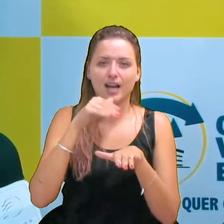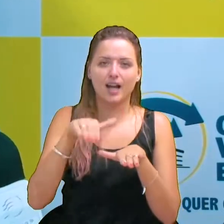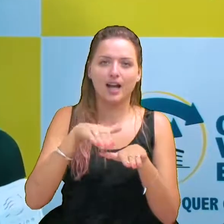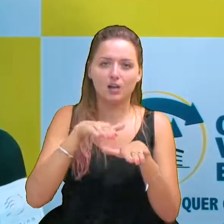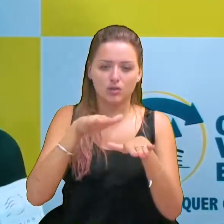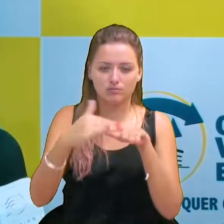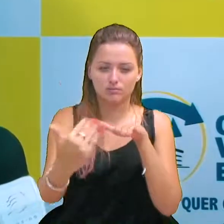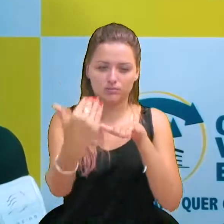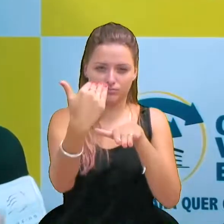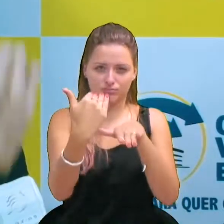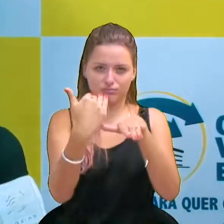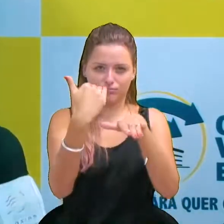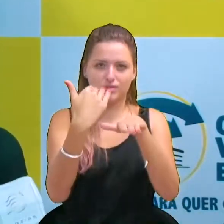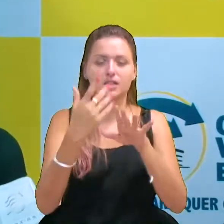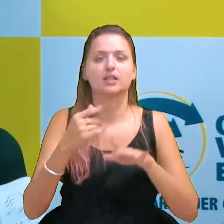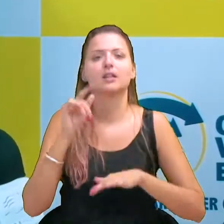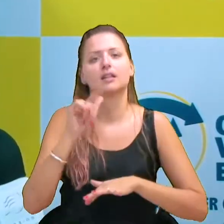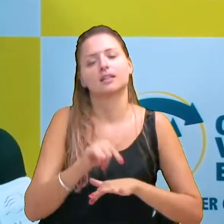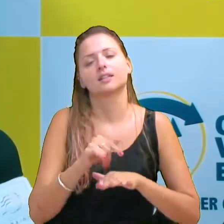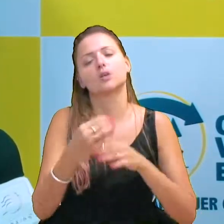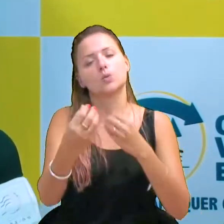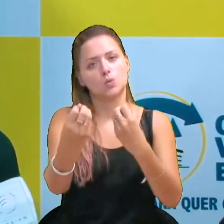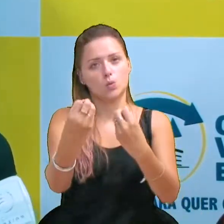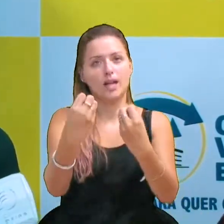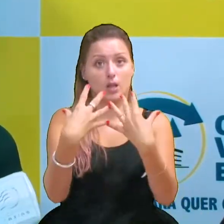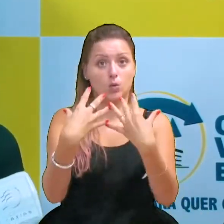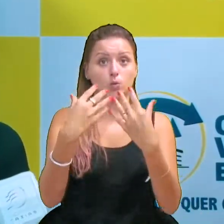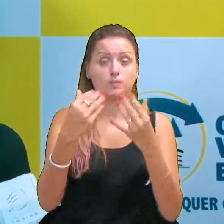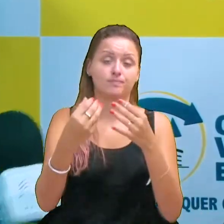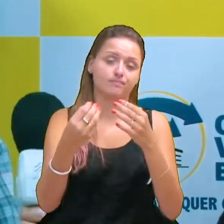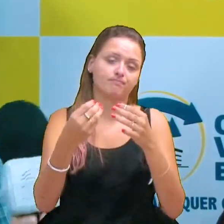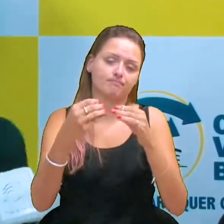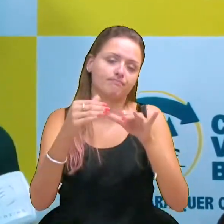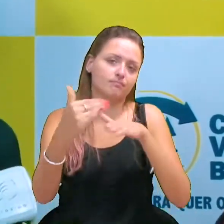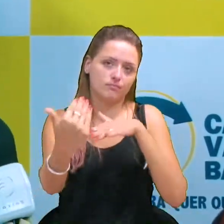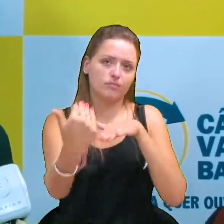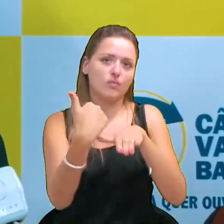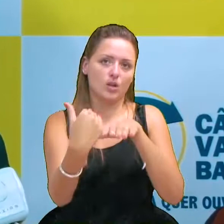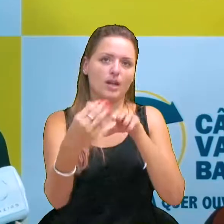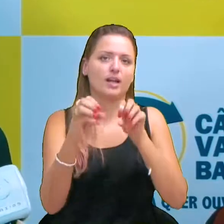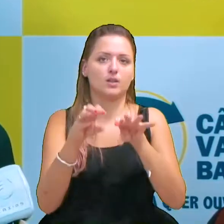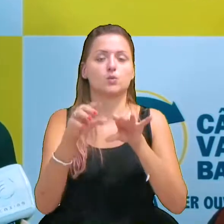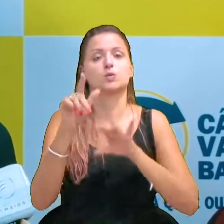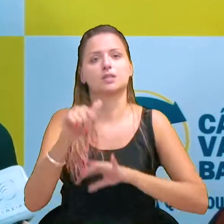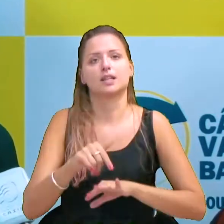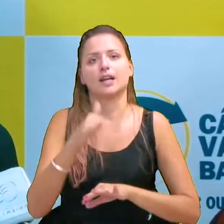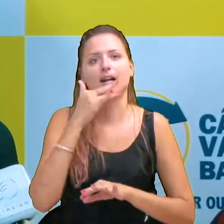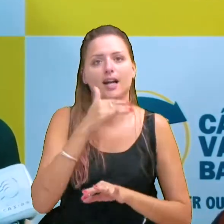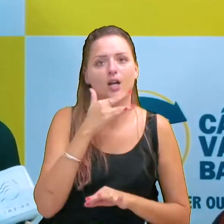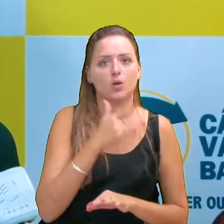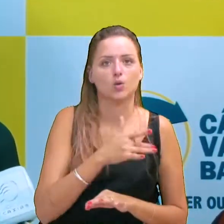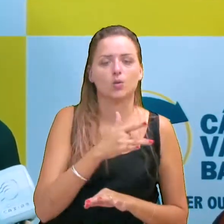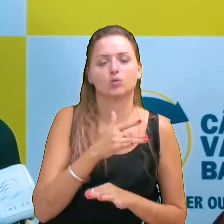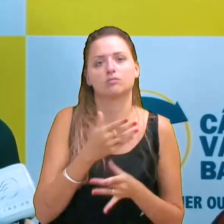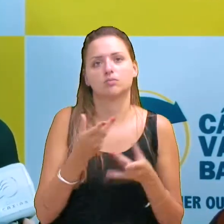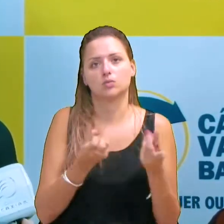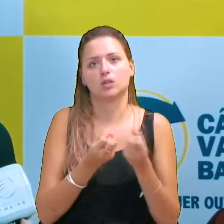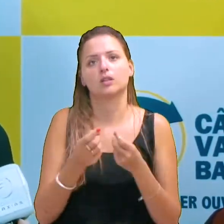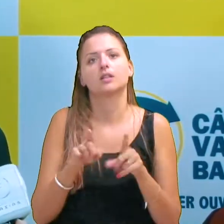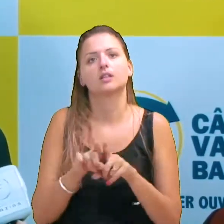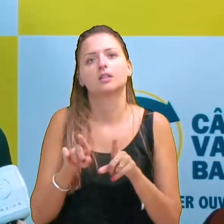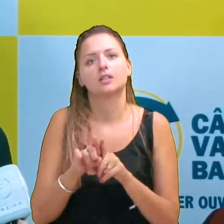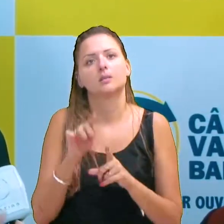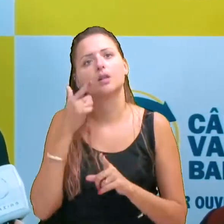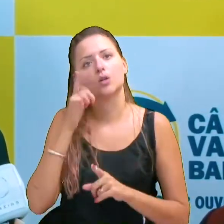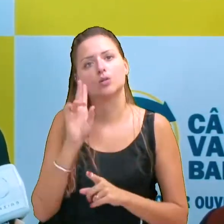ali nos ofusca, e um farol ligado contribui muito. Ainda mais a cor do carro também, muitas vezes ela